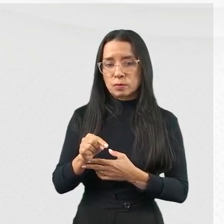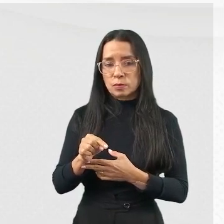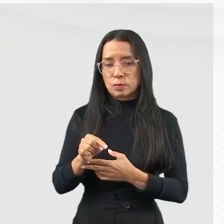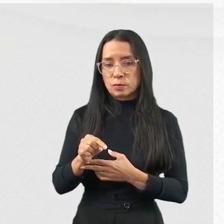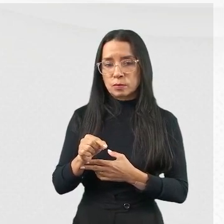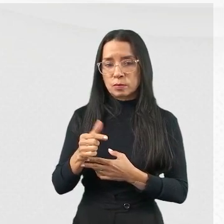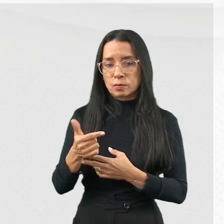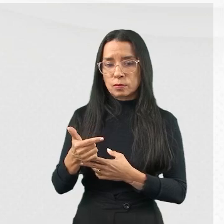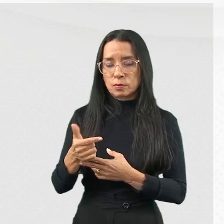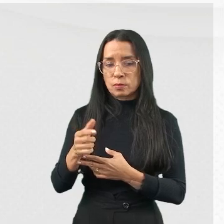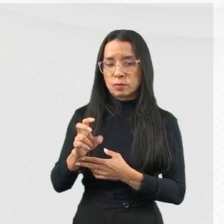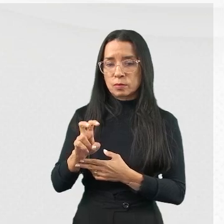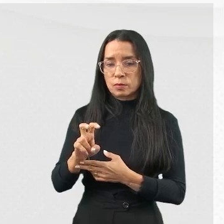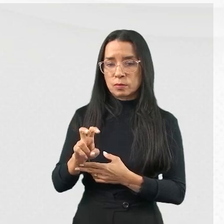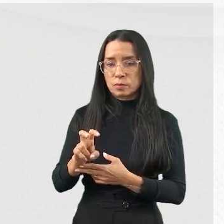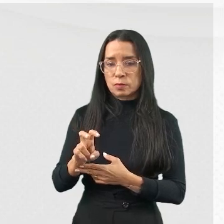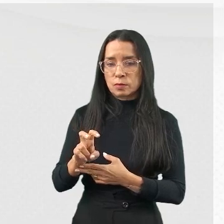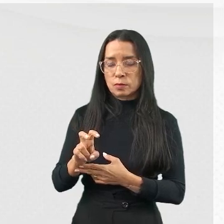0,25